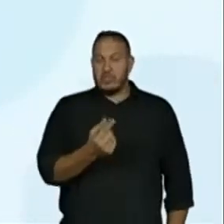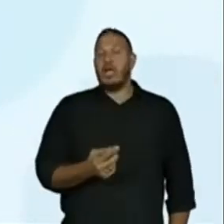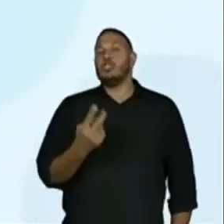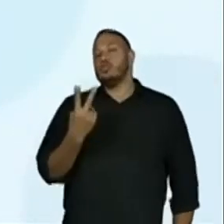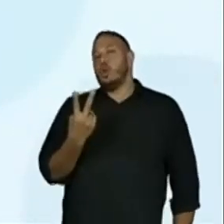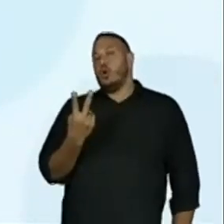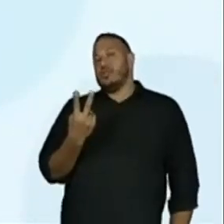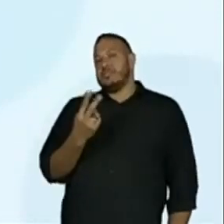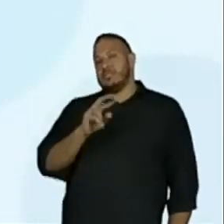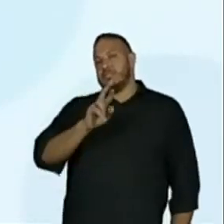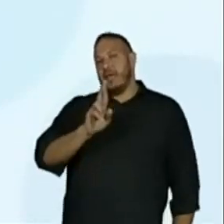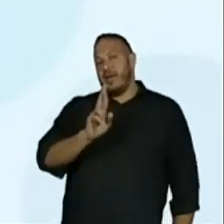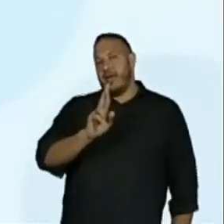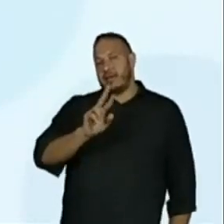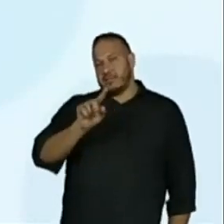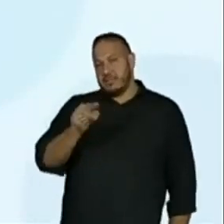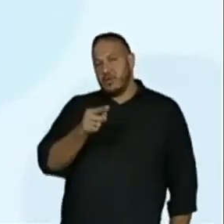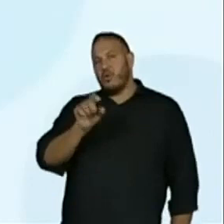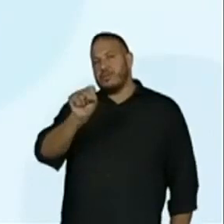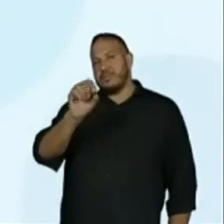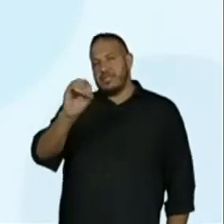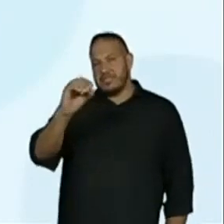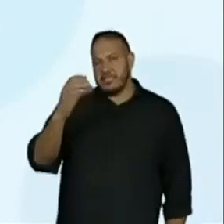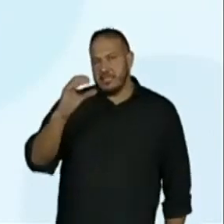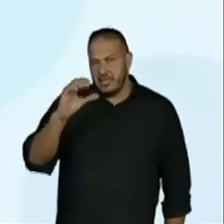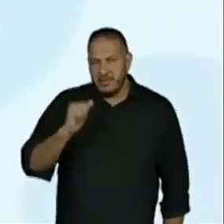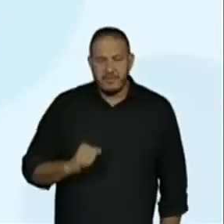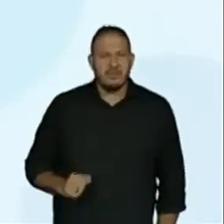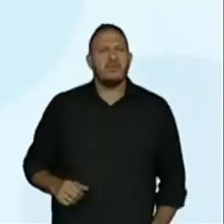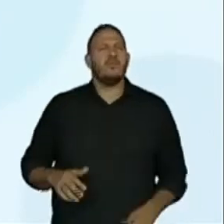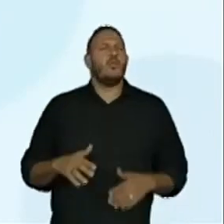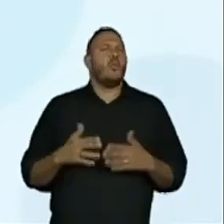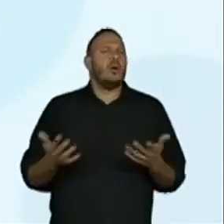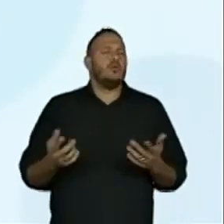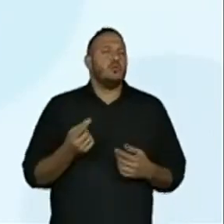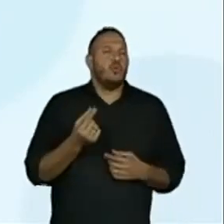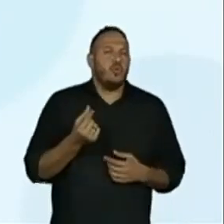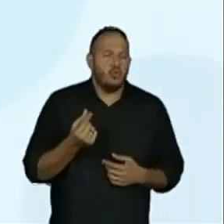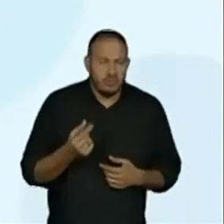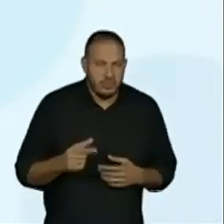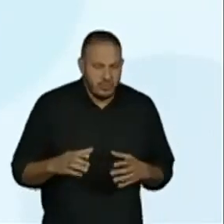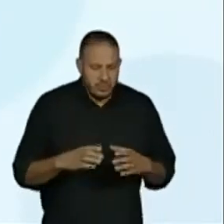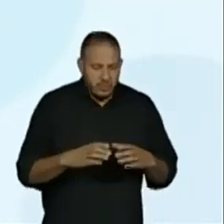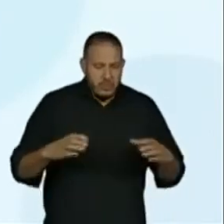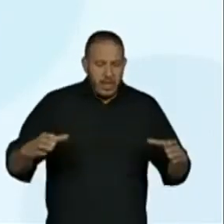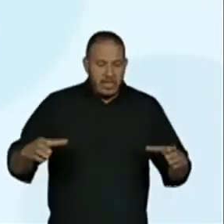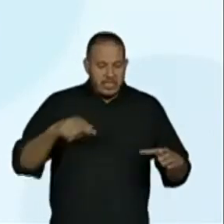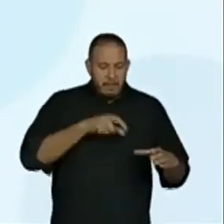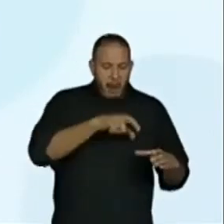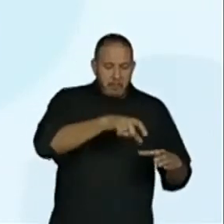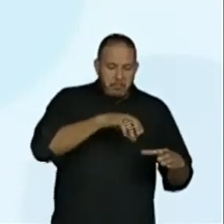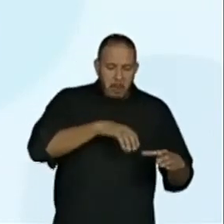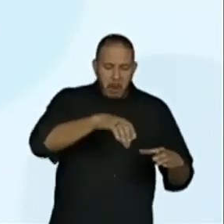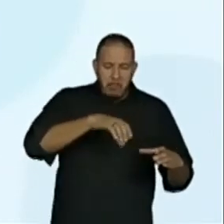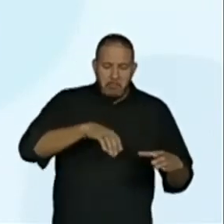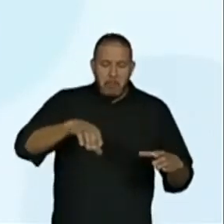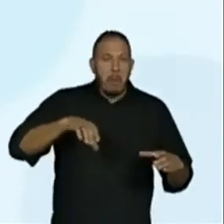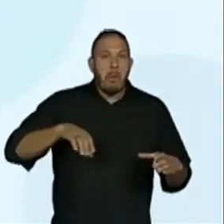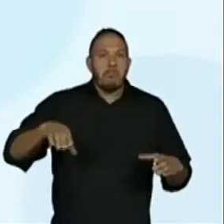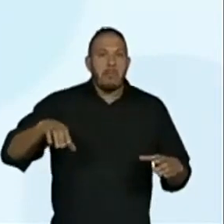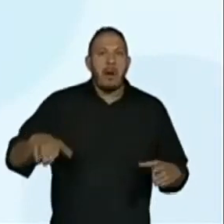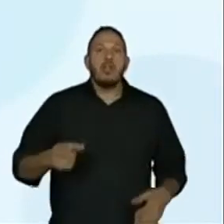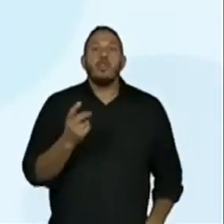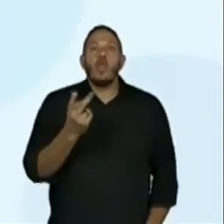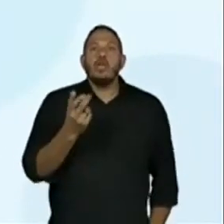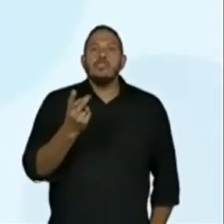R$ 2,80, quanto custará uma caixa com 12 litros de